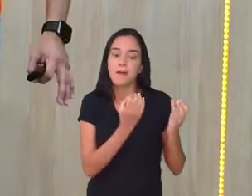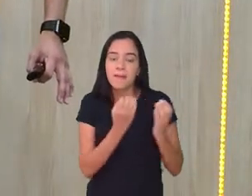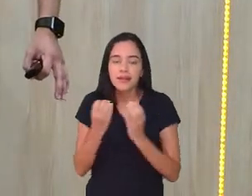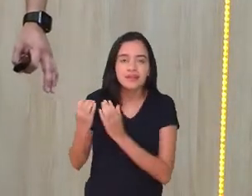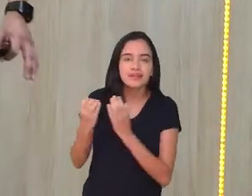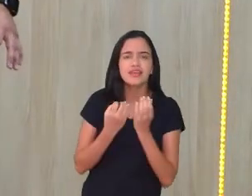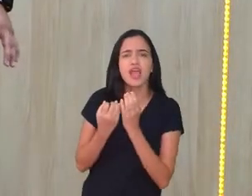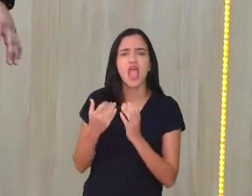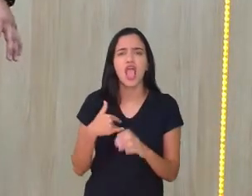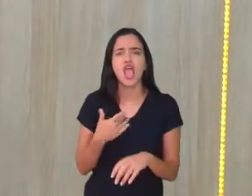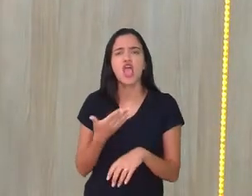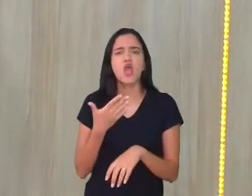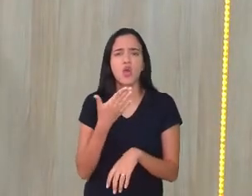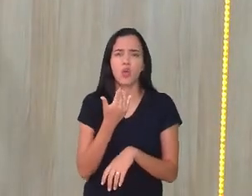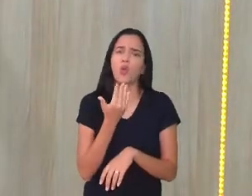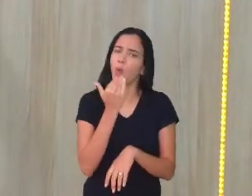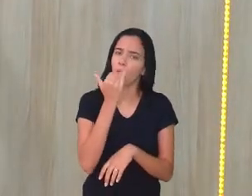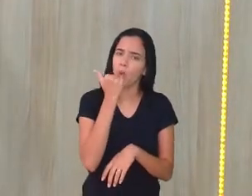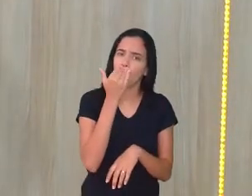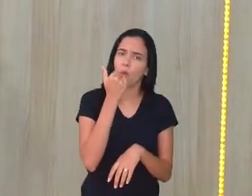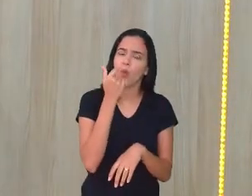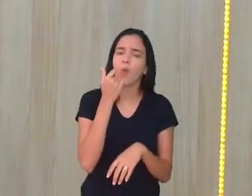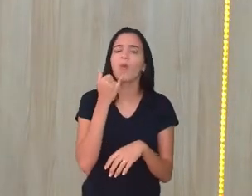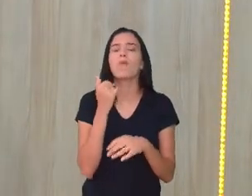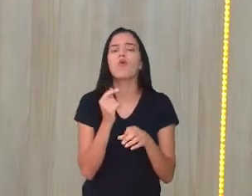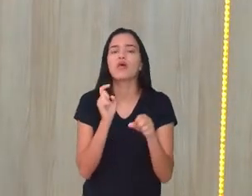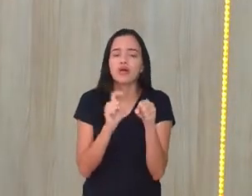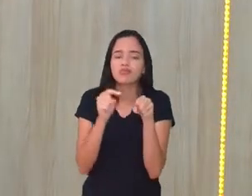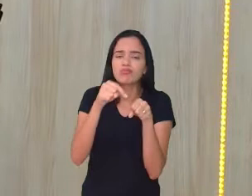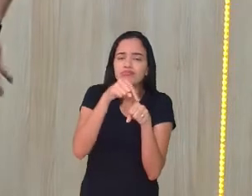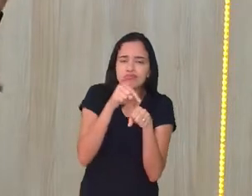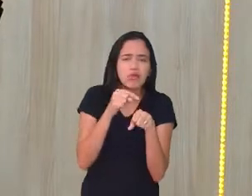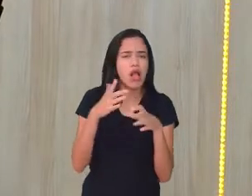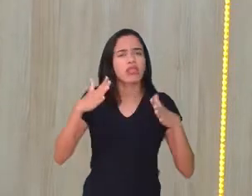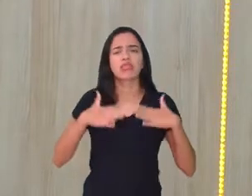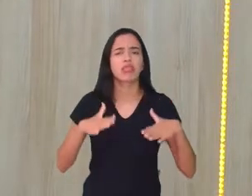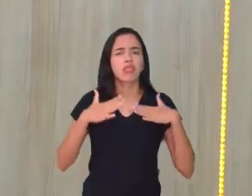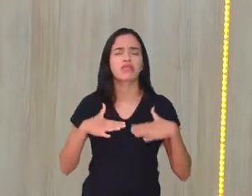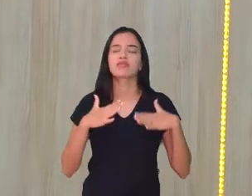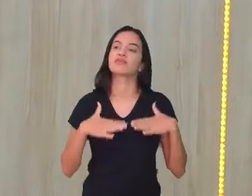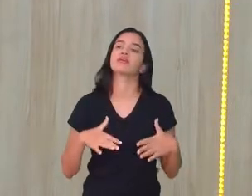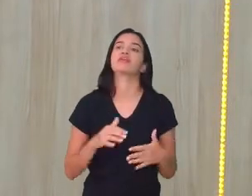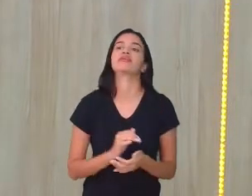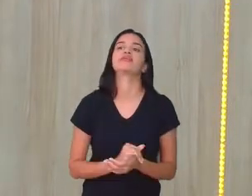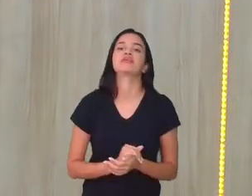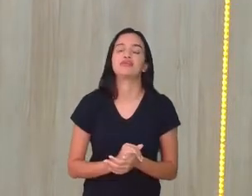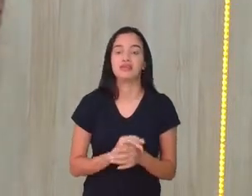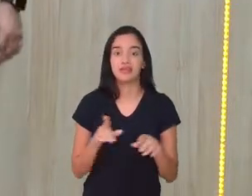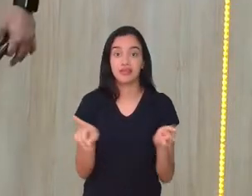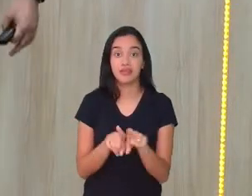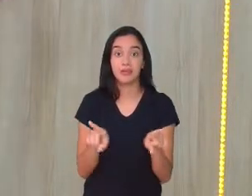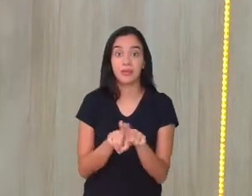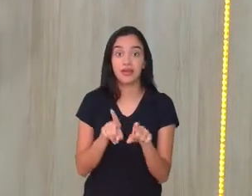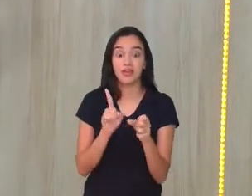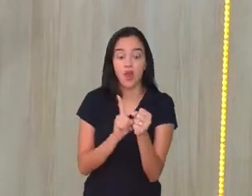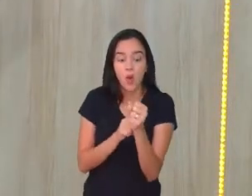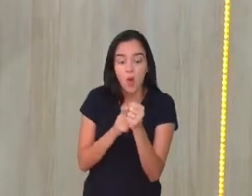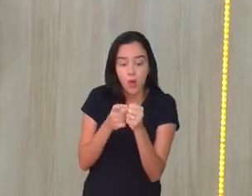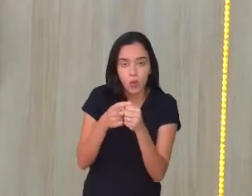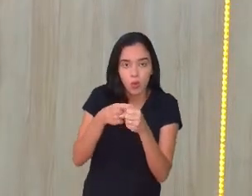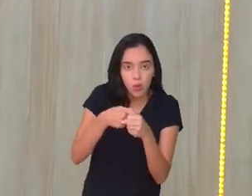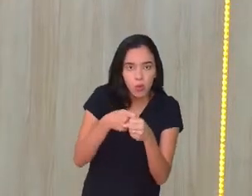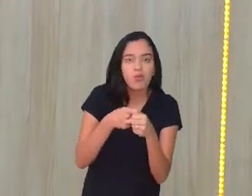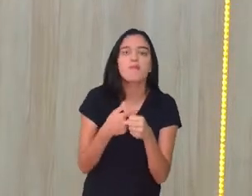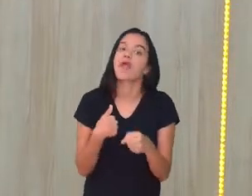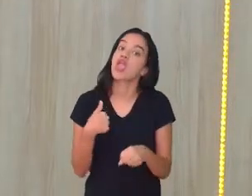melancia eu como o caroço tranquilamente. Não tem negócio de ficar catando, não. E goiaba, eu gosto também